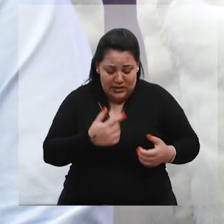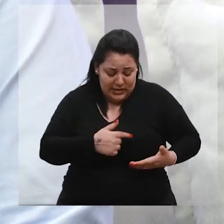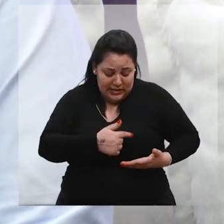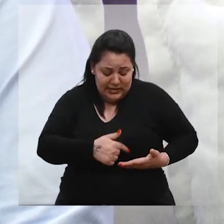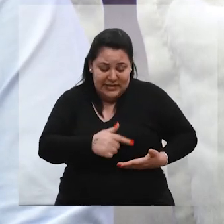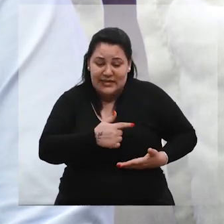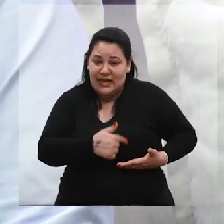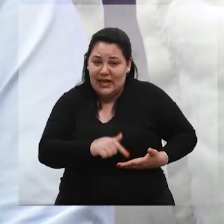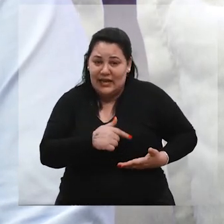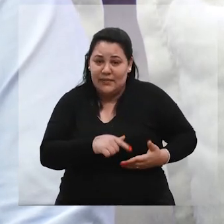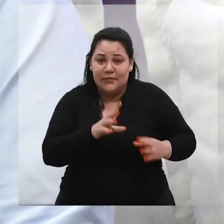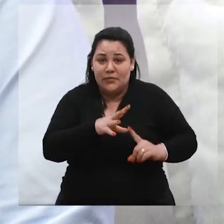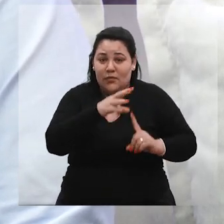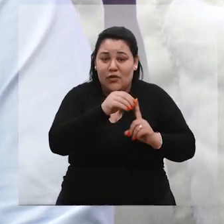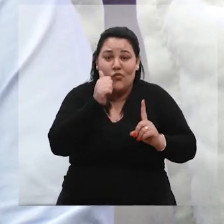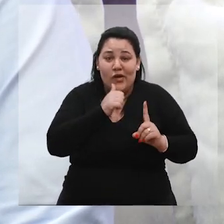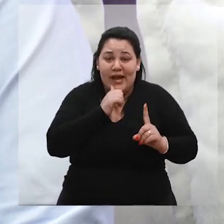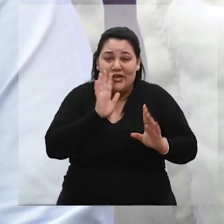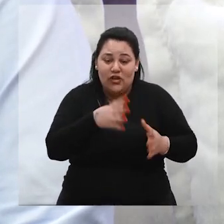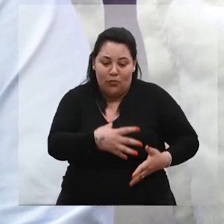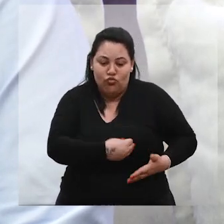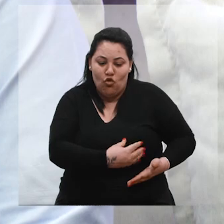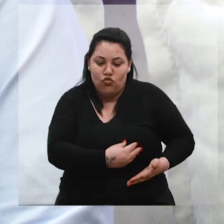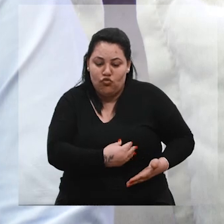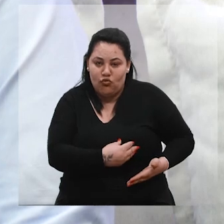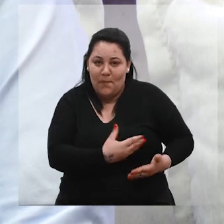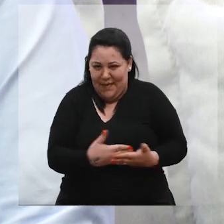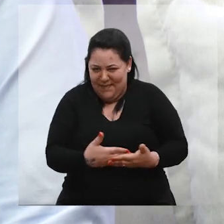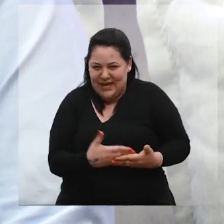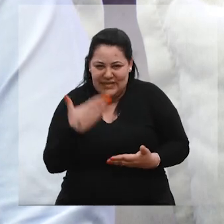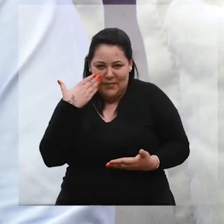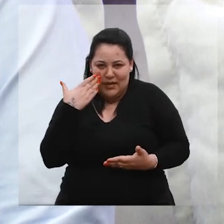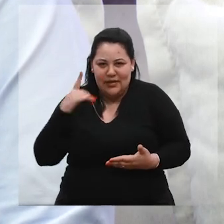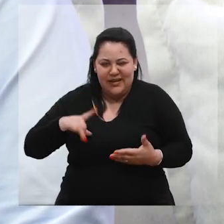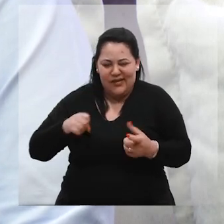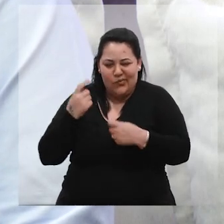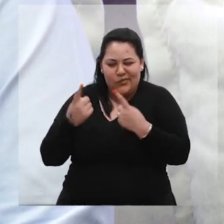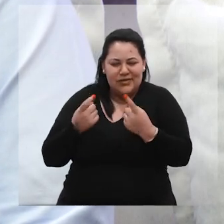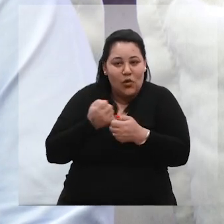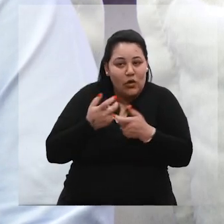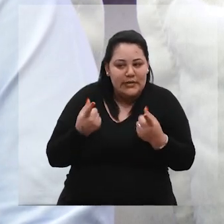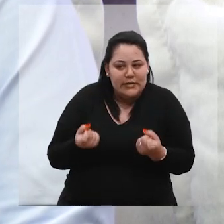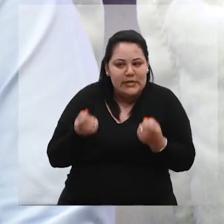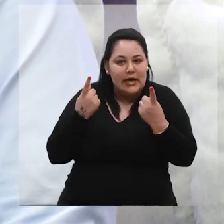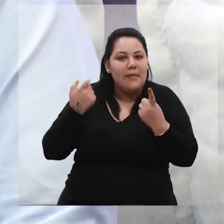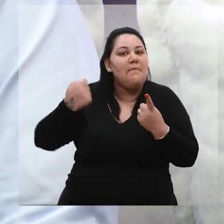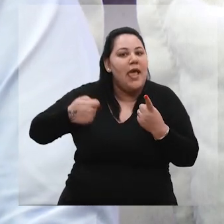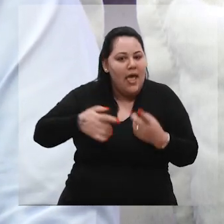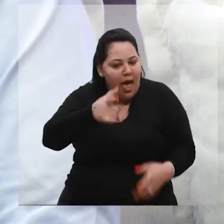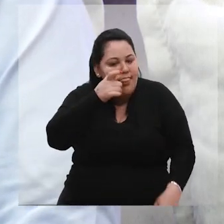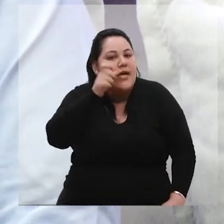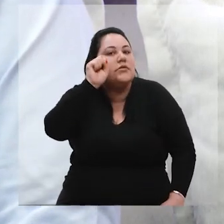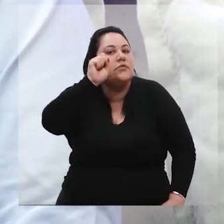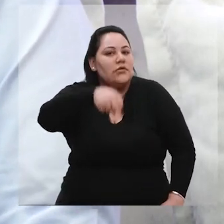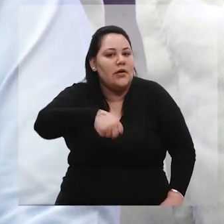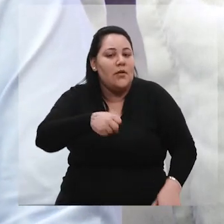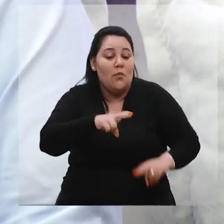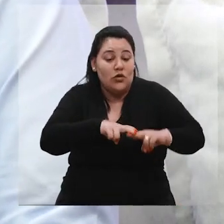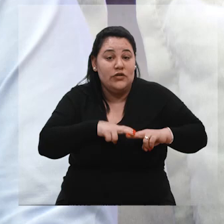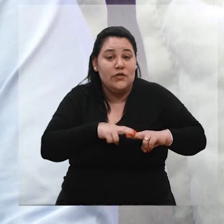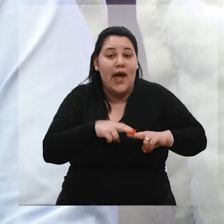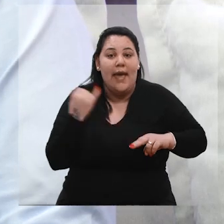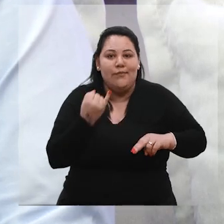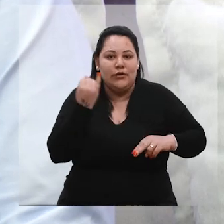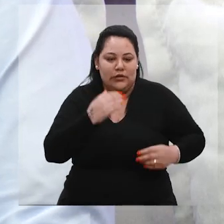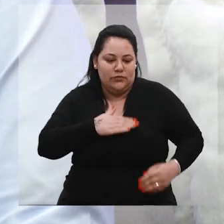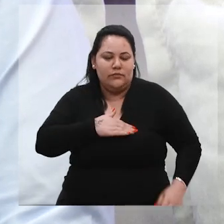fisiológico, principalmente em mulheres que amamentaram, enfim. Então, são essas alterações que a gente tem que ficar ligadas. Por isso que é importante o